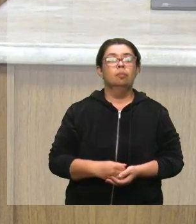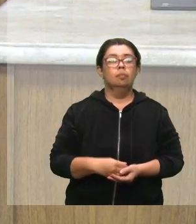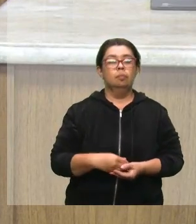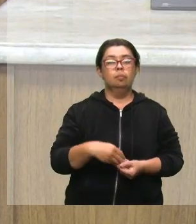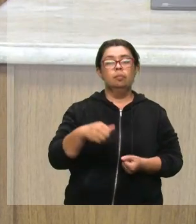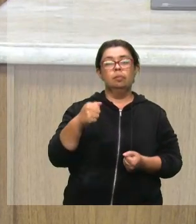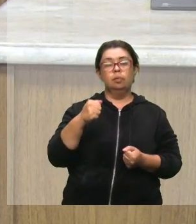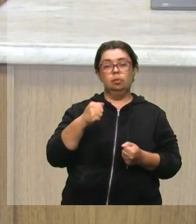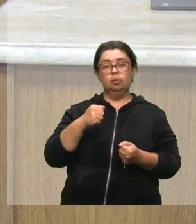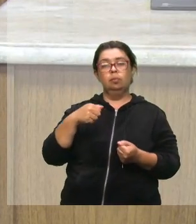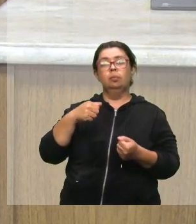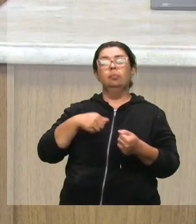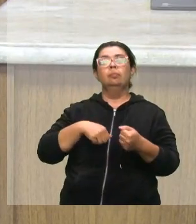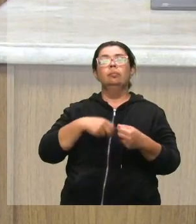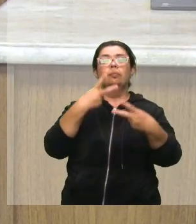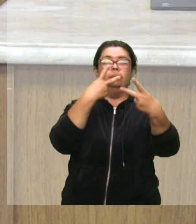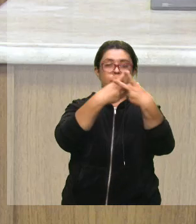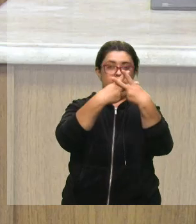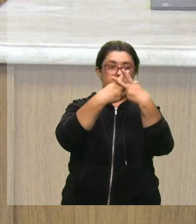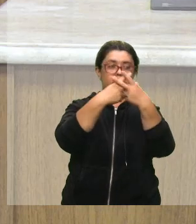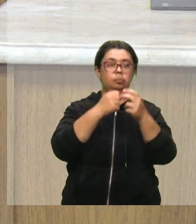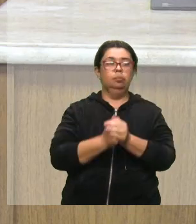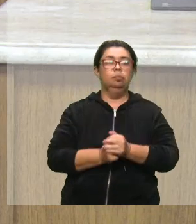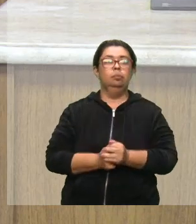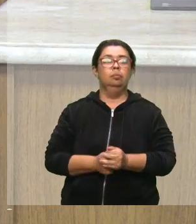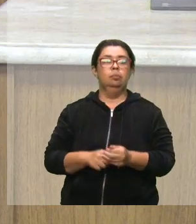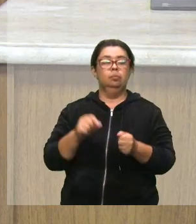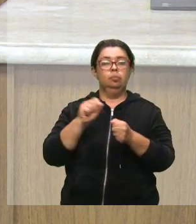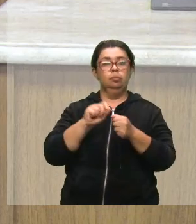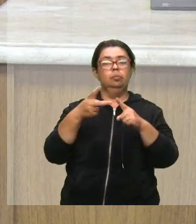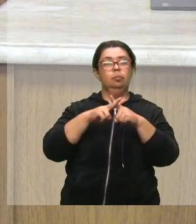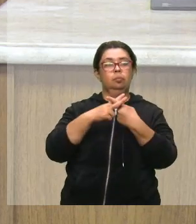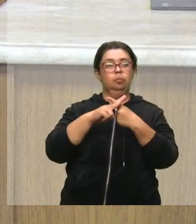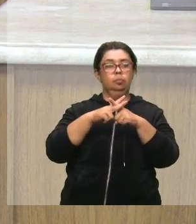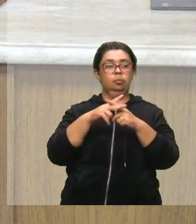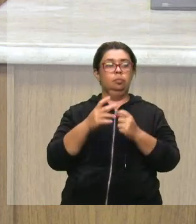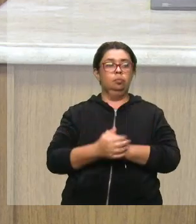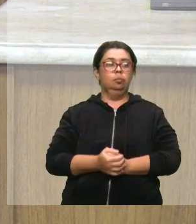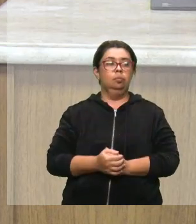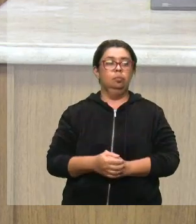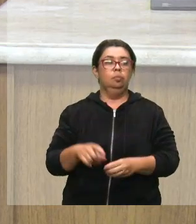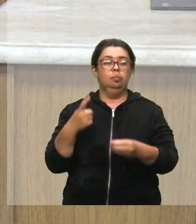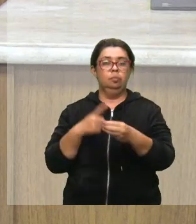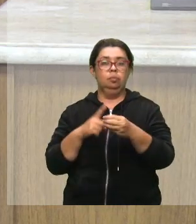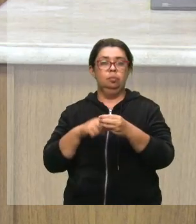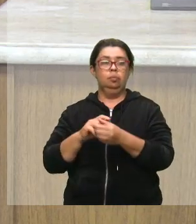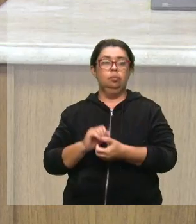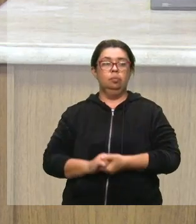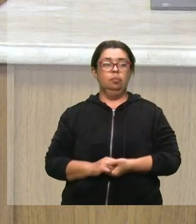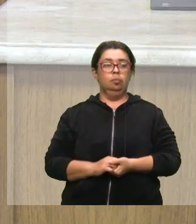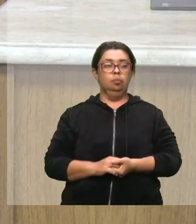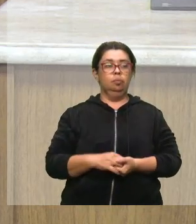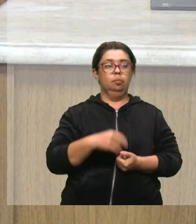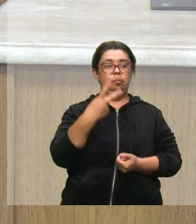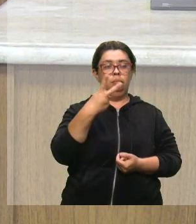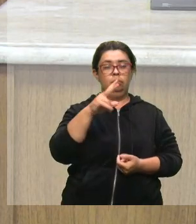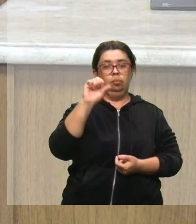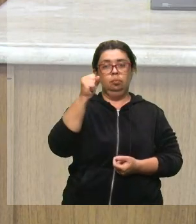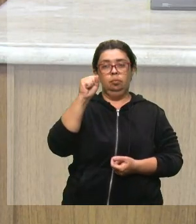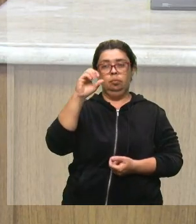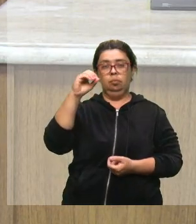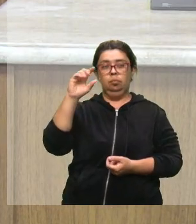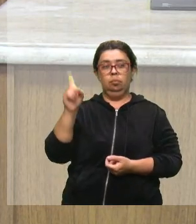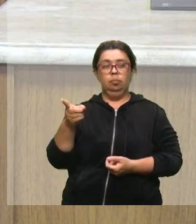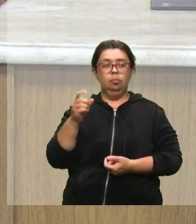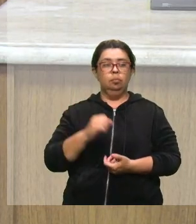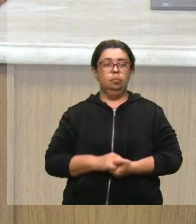né, o contrato que o município tem com os reeducandos para fazer manutenção na cidade. 280 mil,